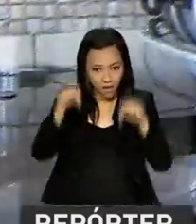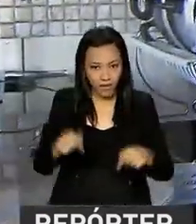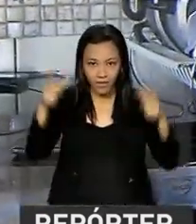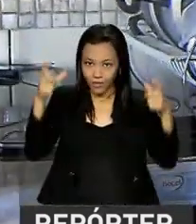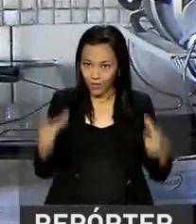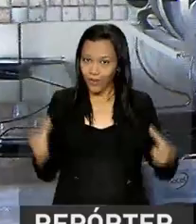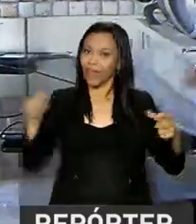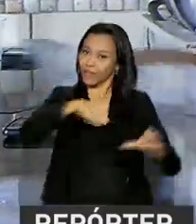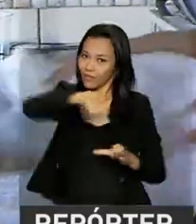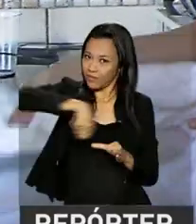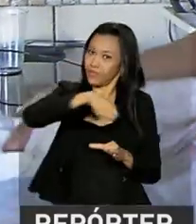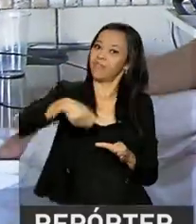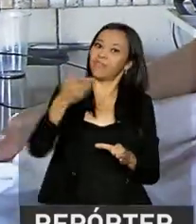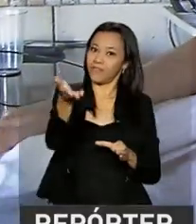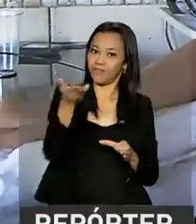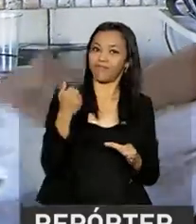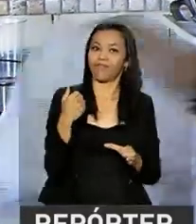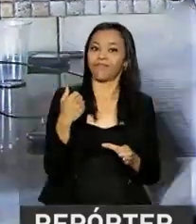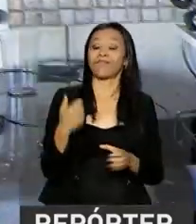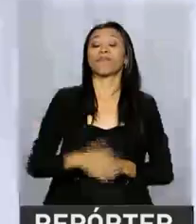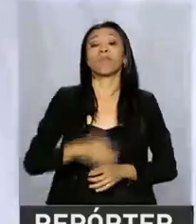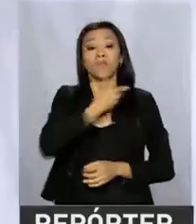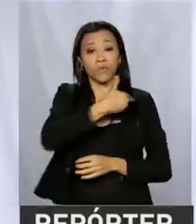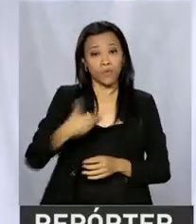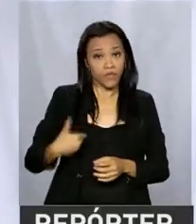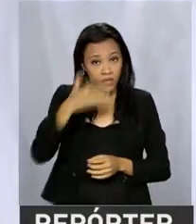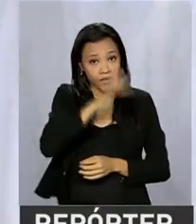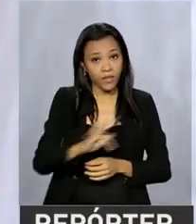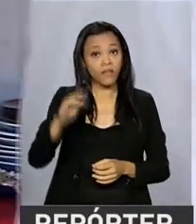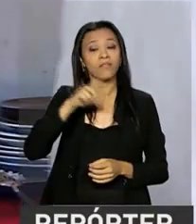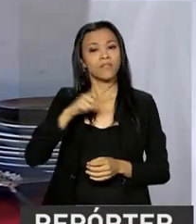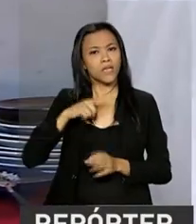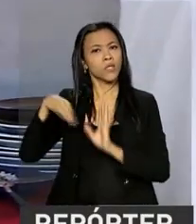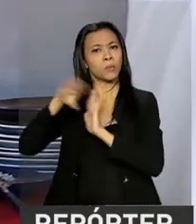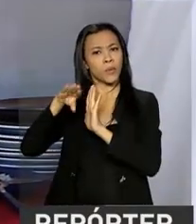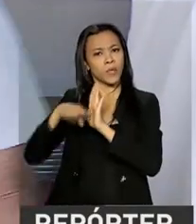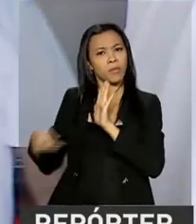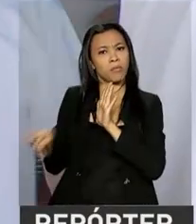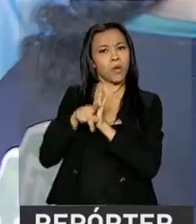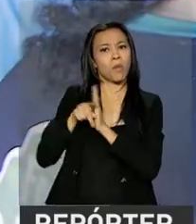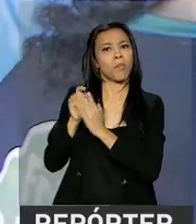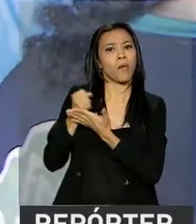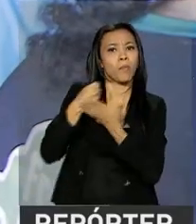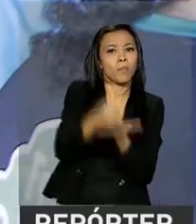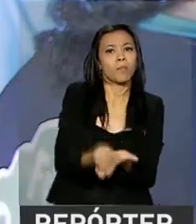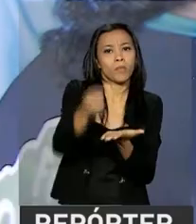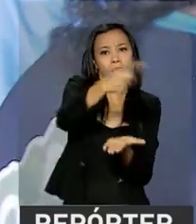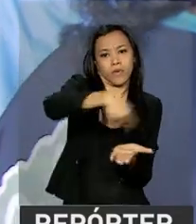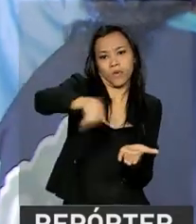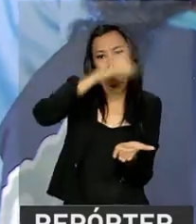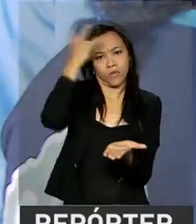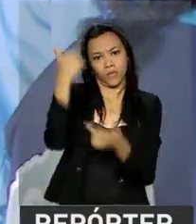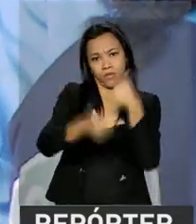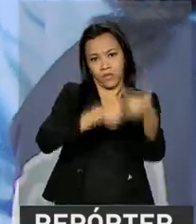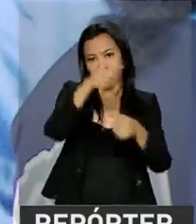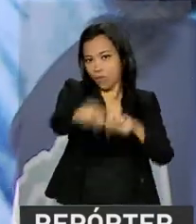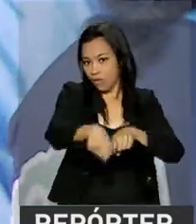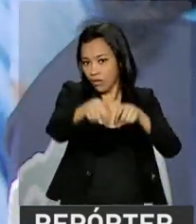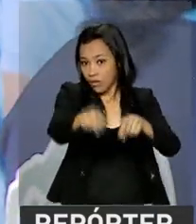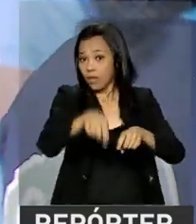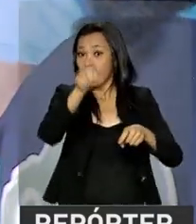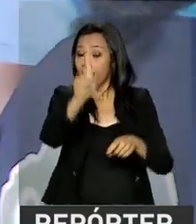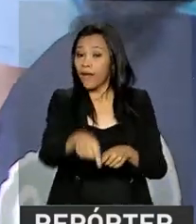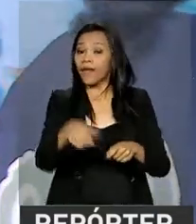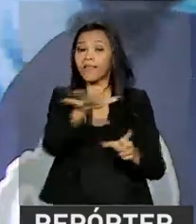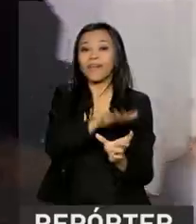na cozinha. E o governo federal tem um programa que atende esse tipo de agricultores. É a Política Nacional de Agroecologia e